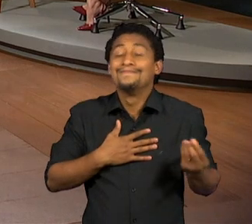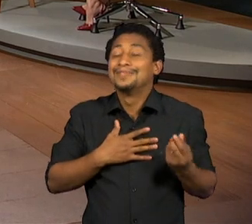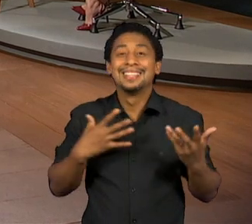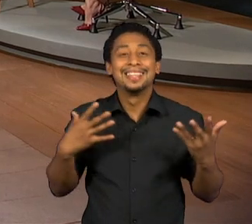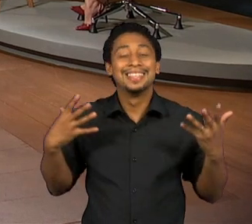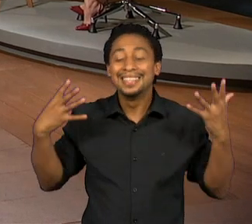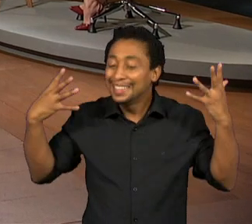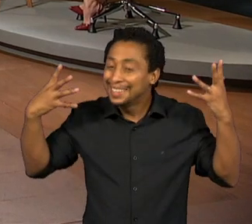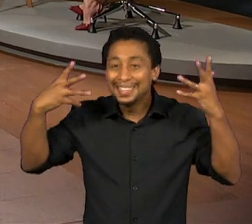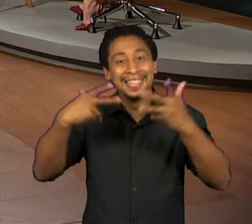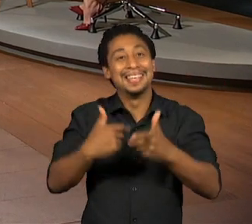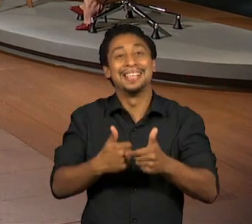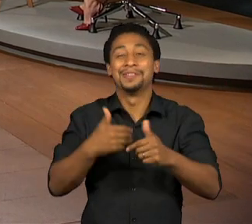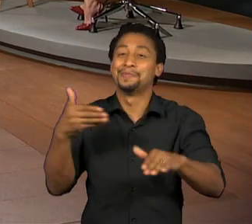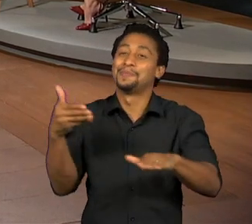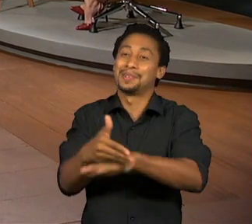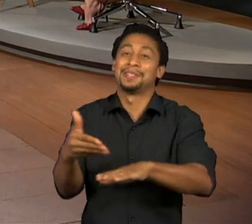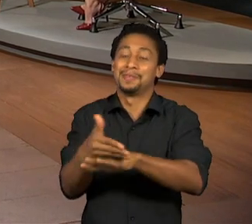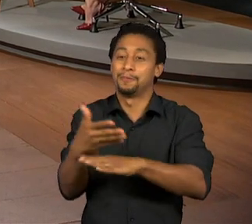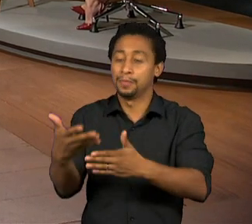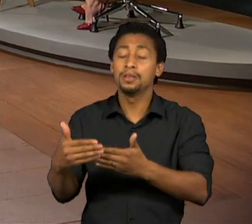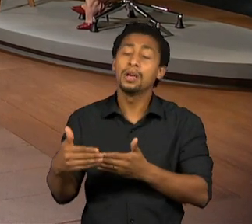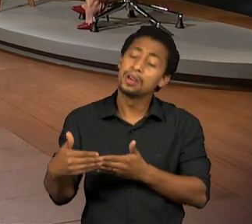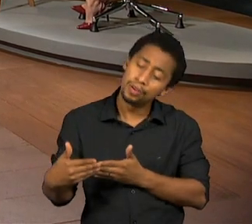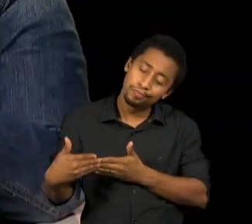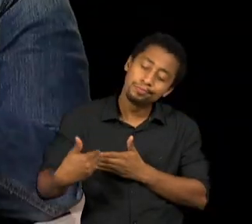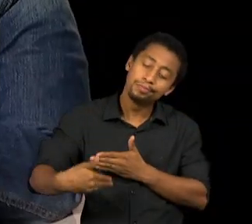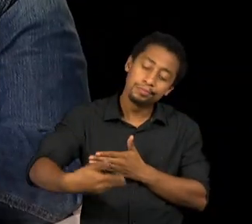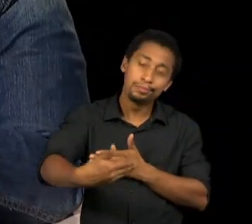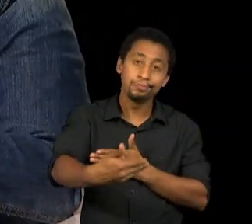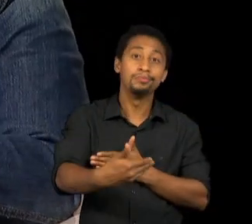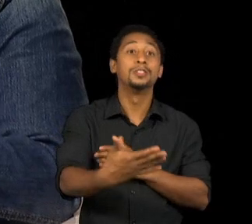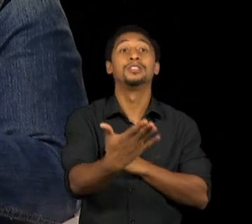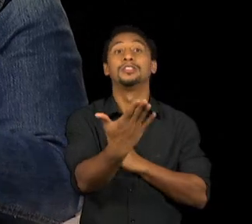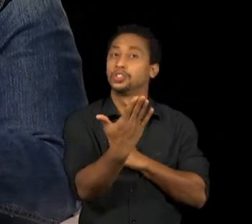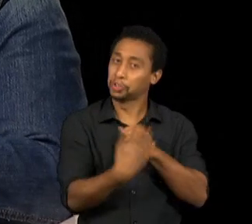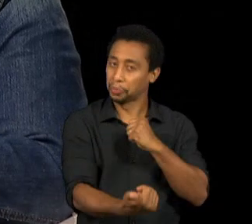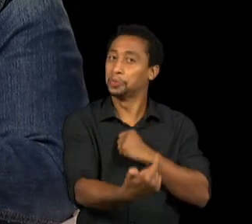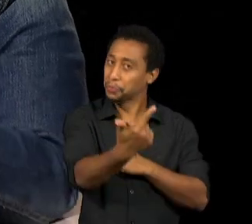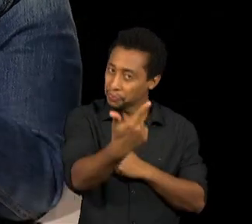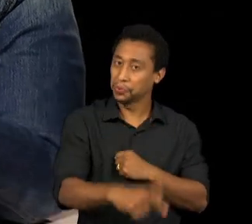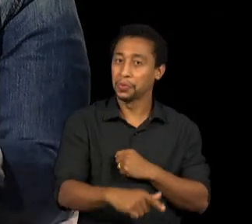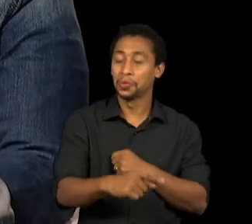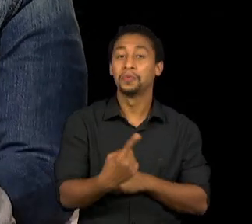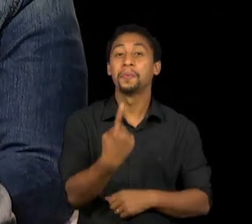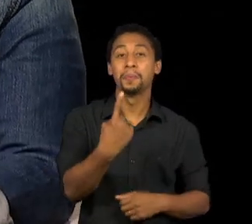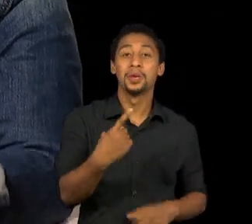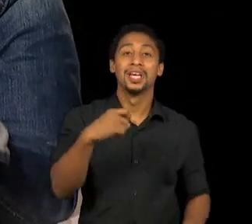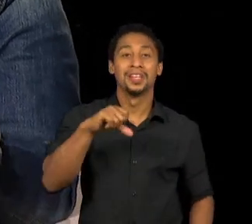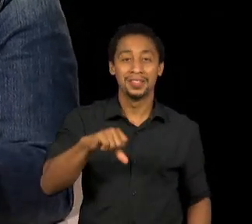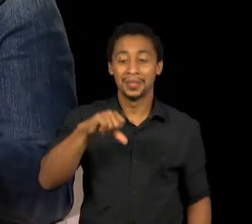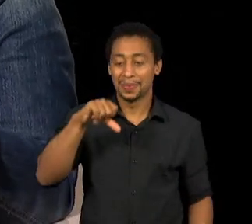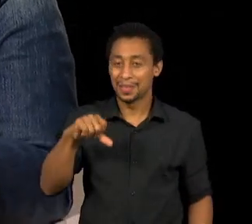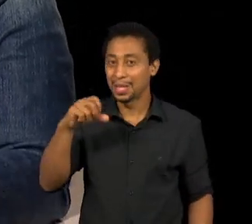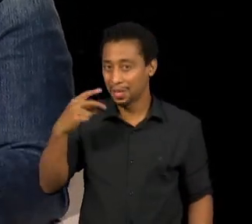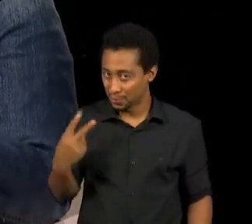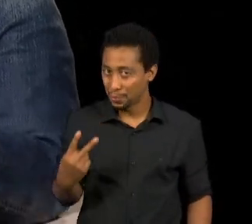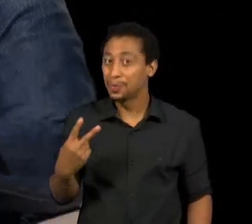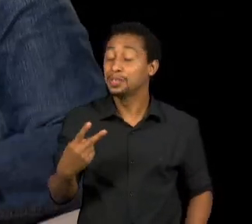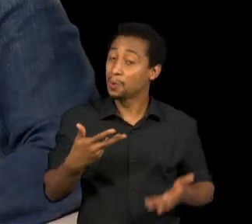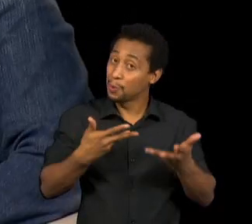essa personagem. Aí passou mais um tempo. Em 92, o Lauro e o Sérgio Manberti me chamam para